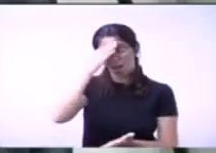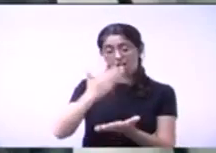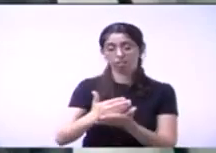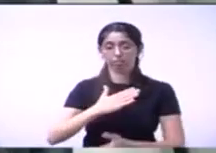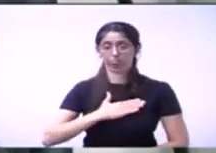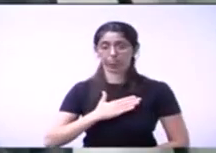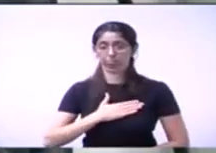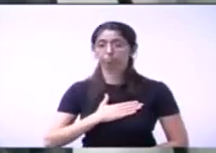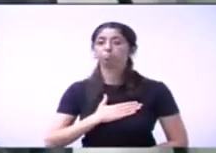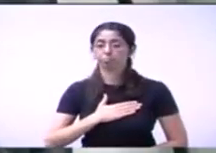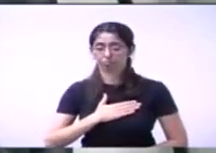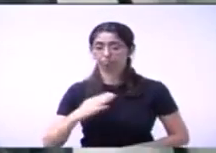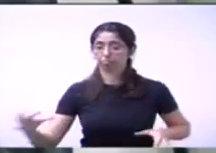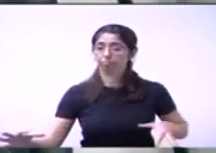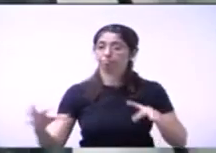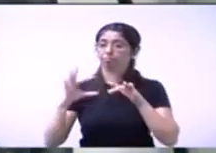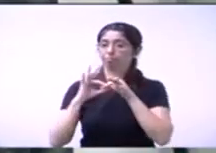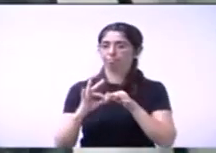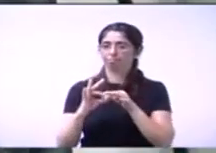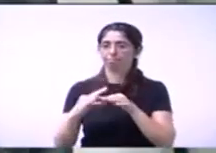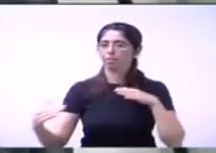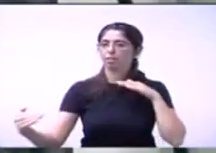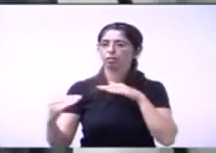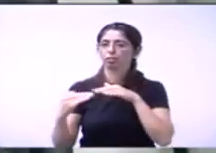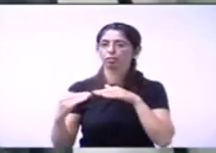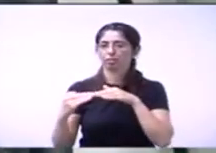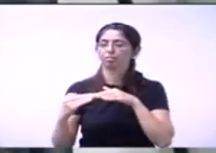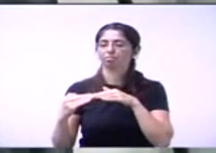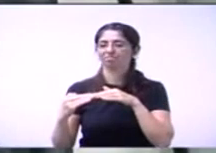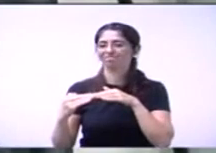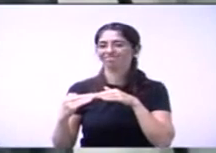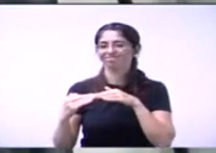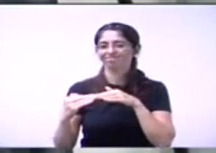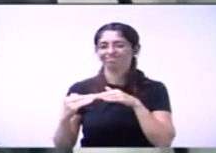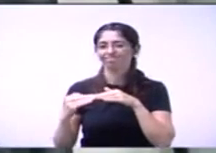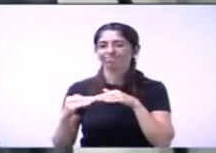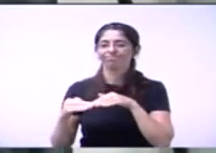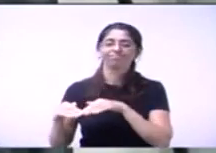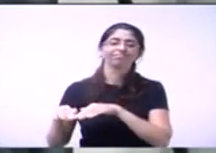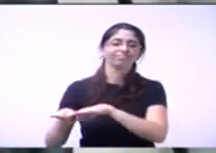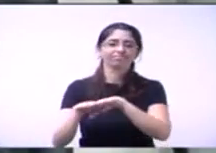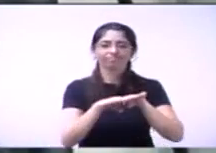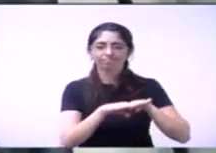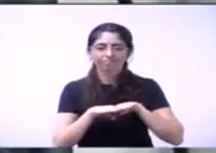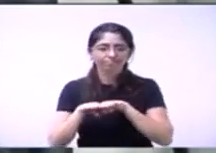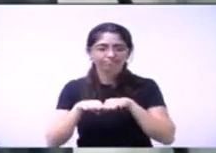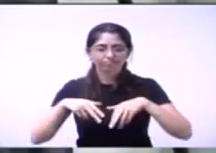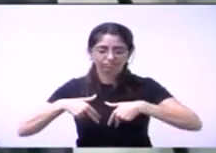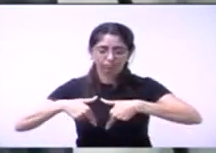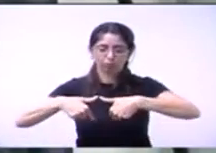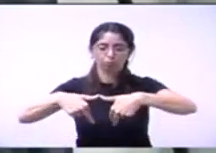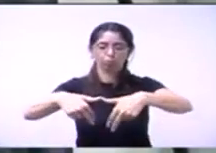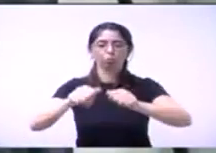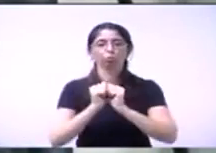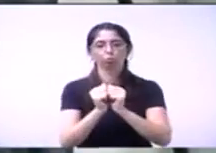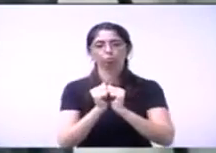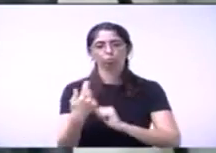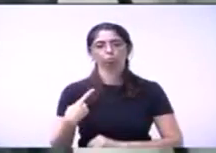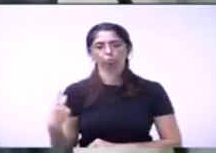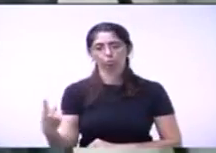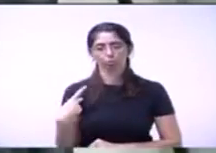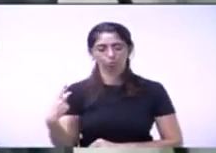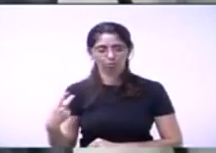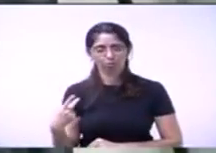vez. Tenha em mim um aliado fiel e uma pessoa que, junto contigo, ambiciona fazer do nosso partido